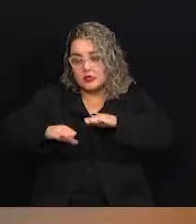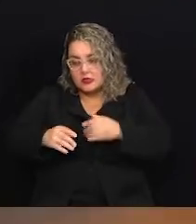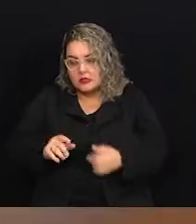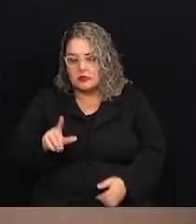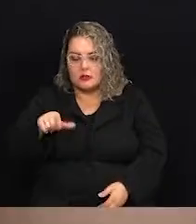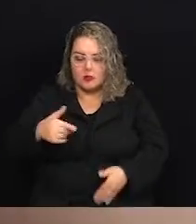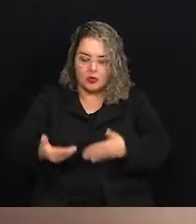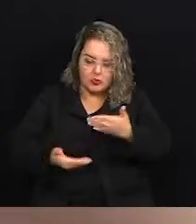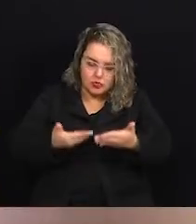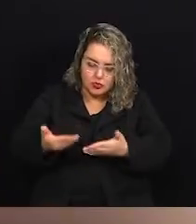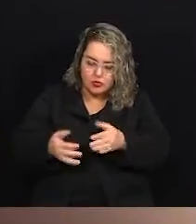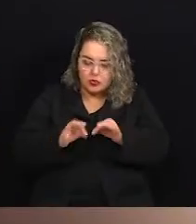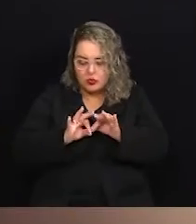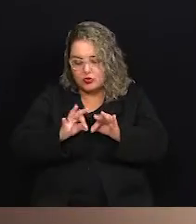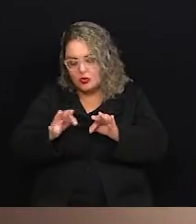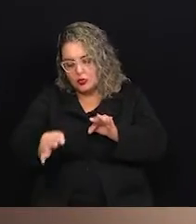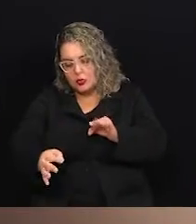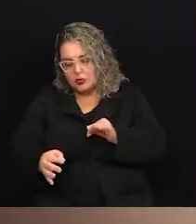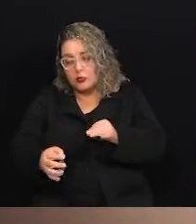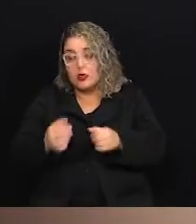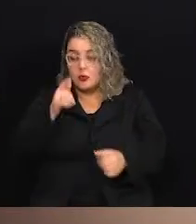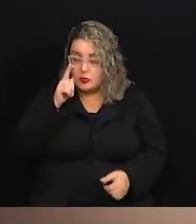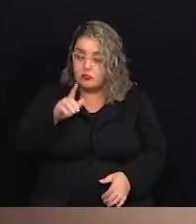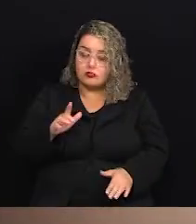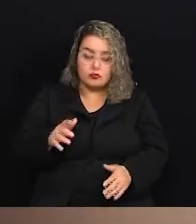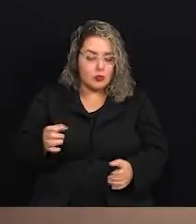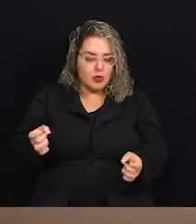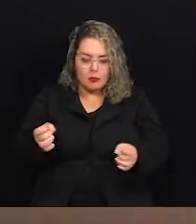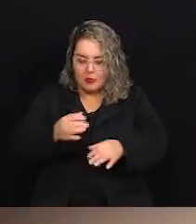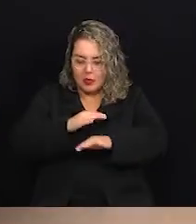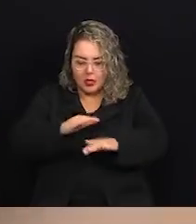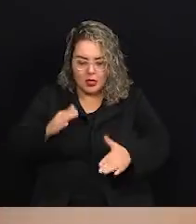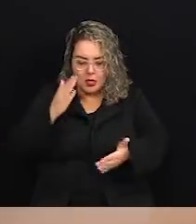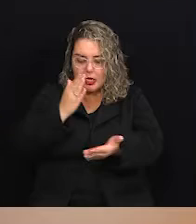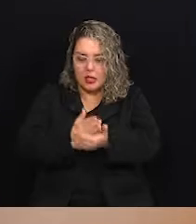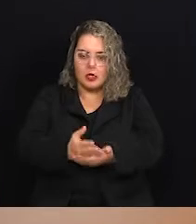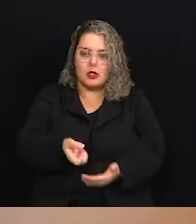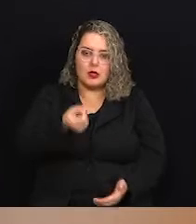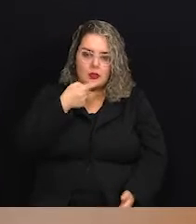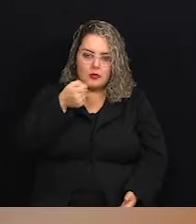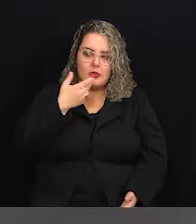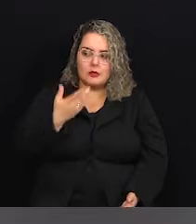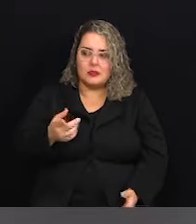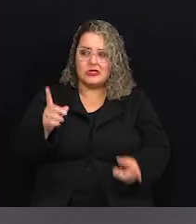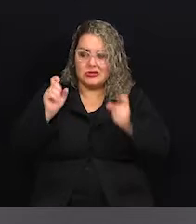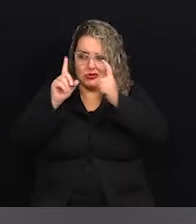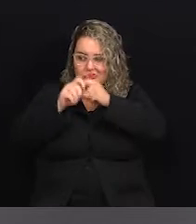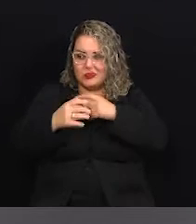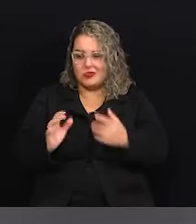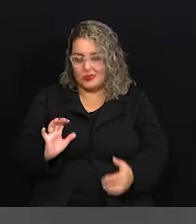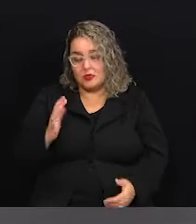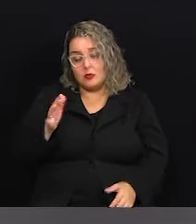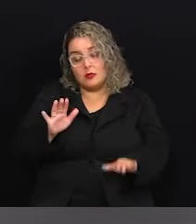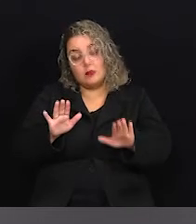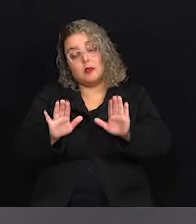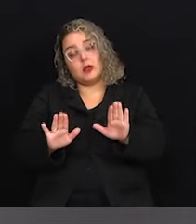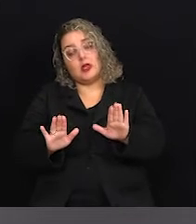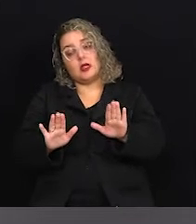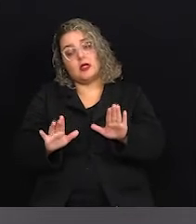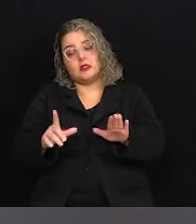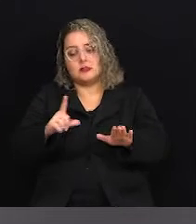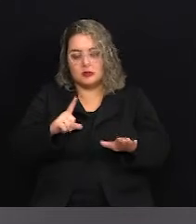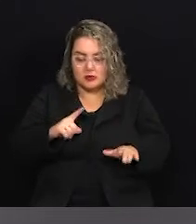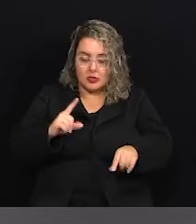pode, depois de tratamentos prolongados, conseguir ficar sem remédio, mas a rinite alérgica, dificilmente isso acontece.